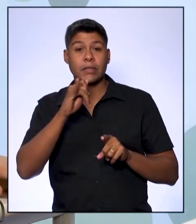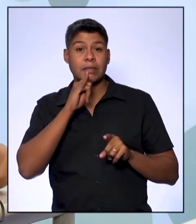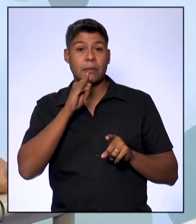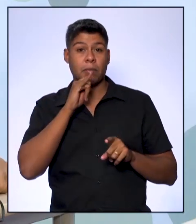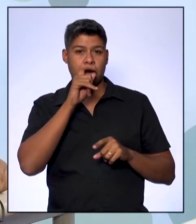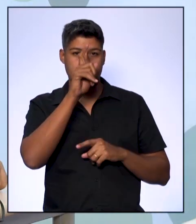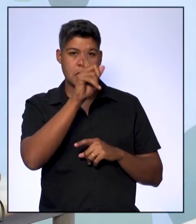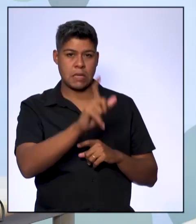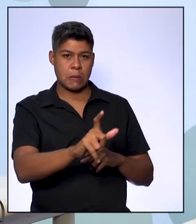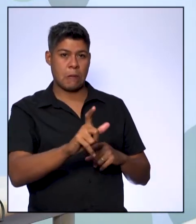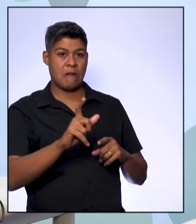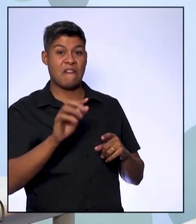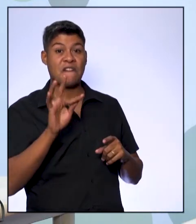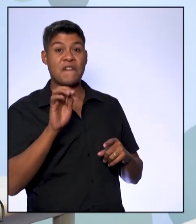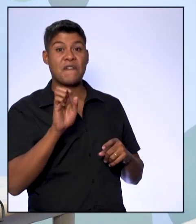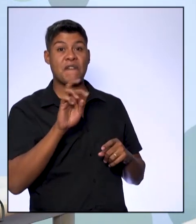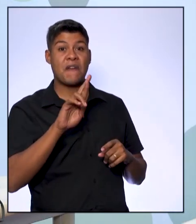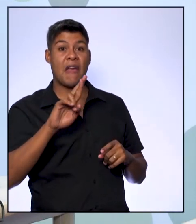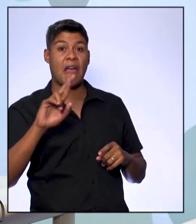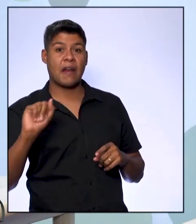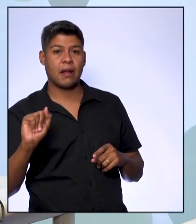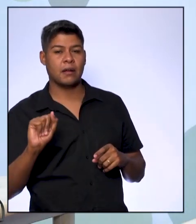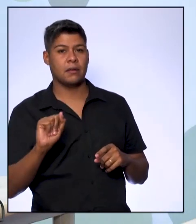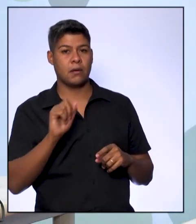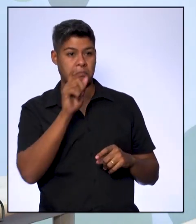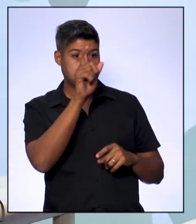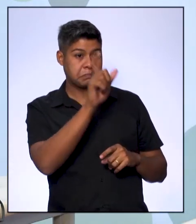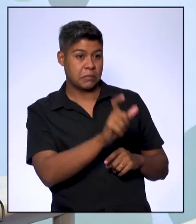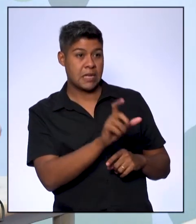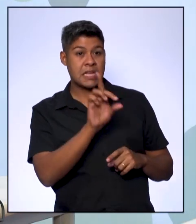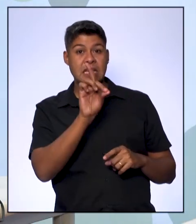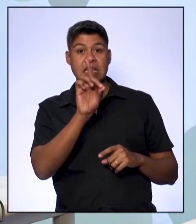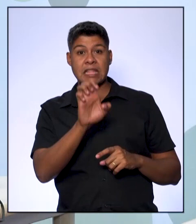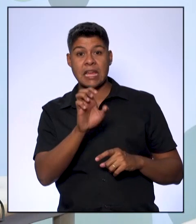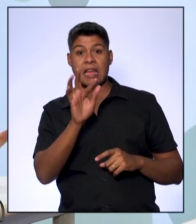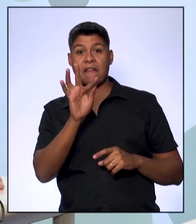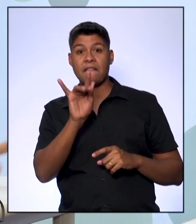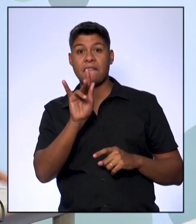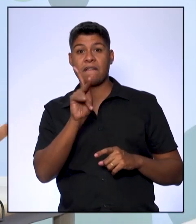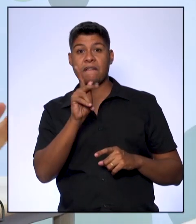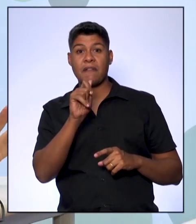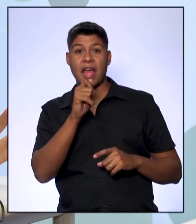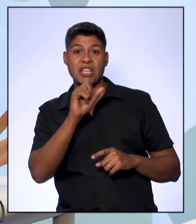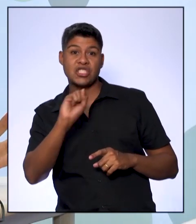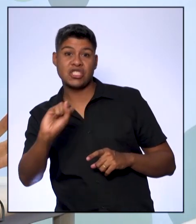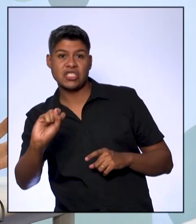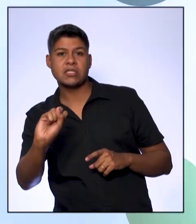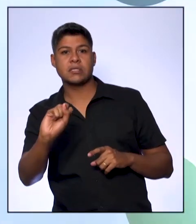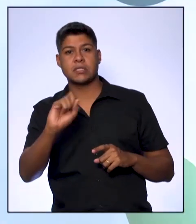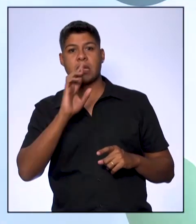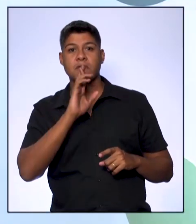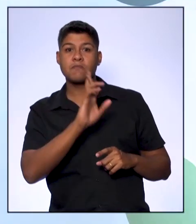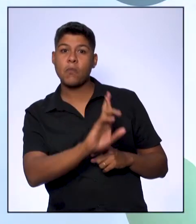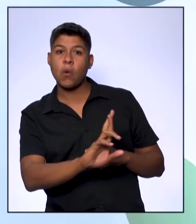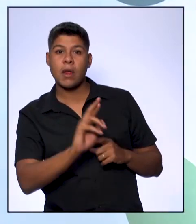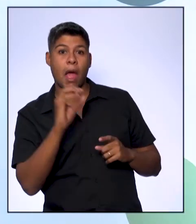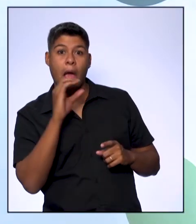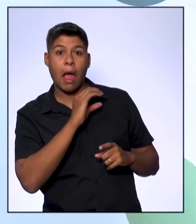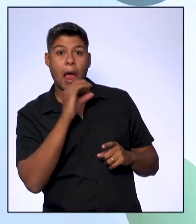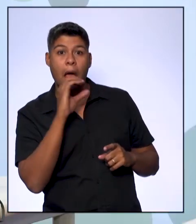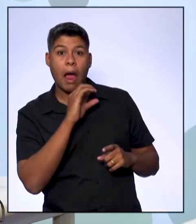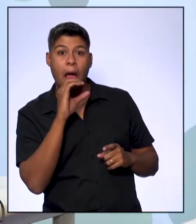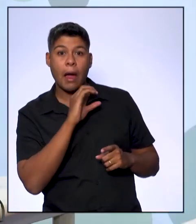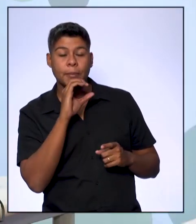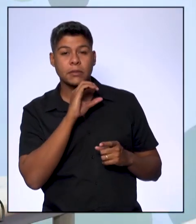ele é uma fera ele é um tem flash para responder né no chefe gente percebe aqui que mudes respondem rapidamente a menina